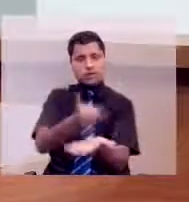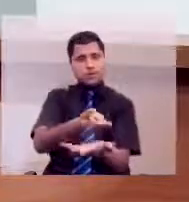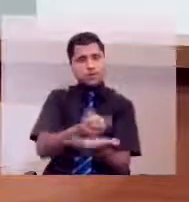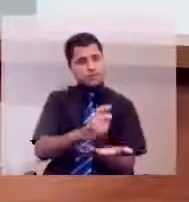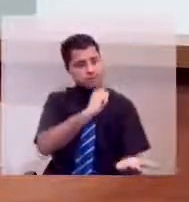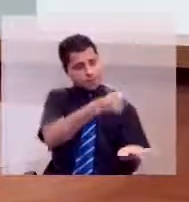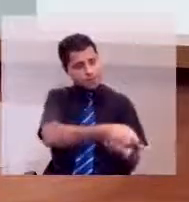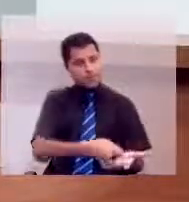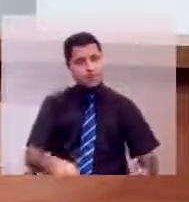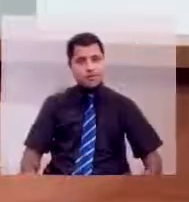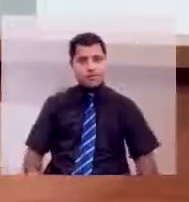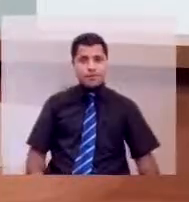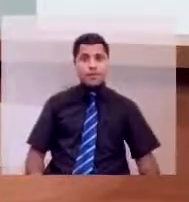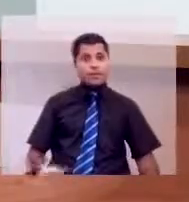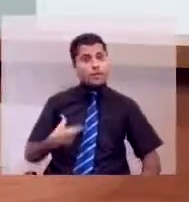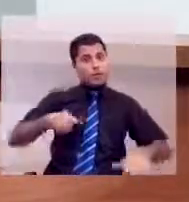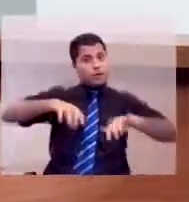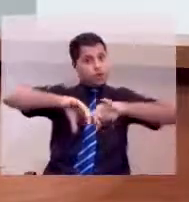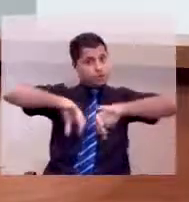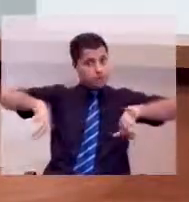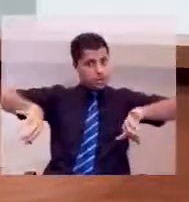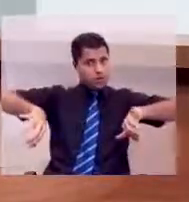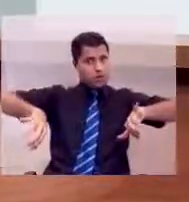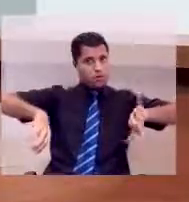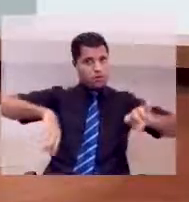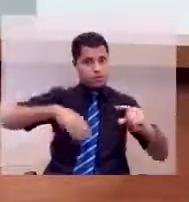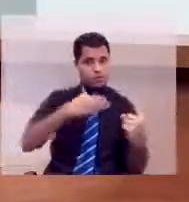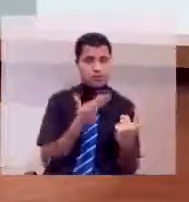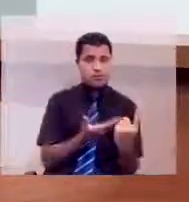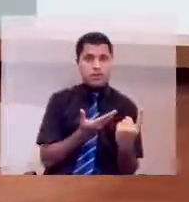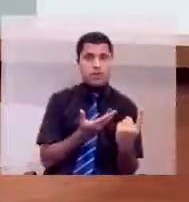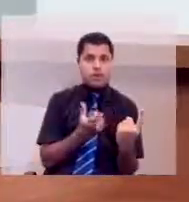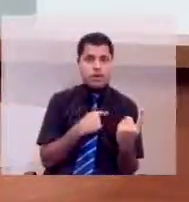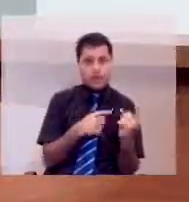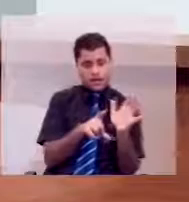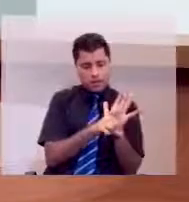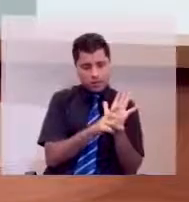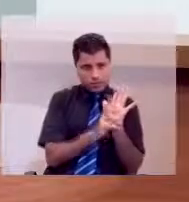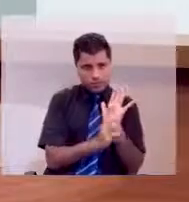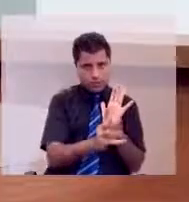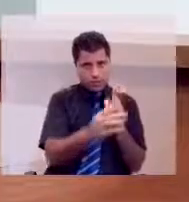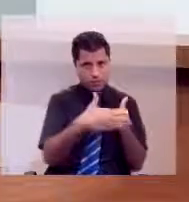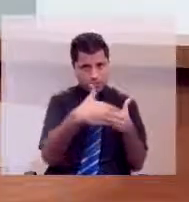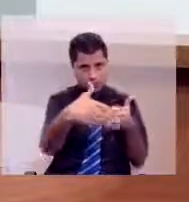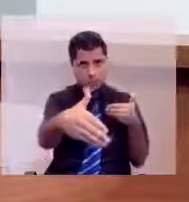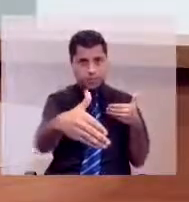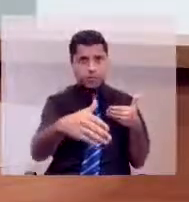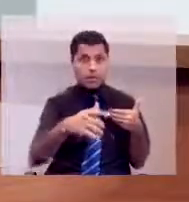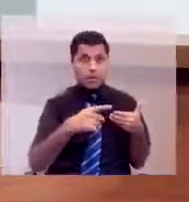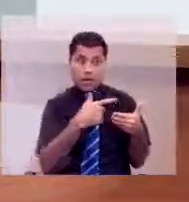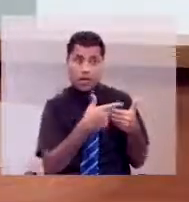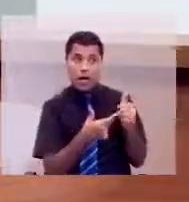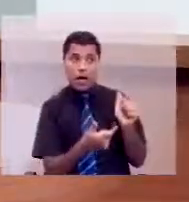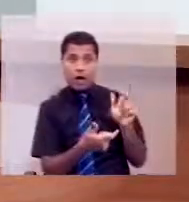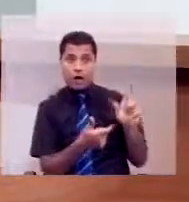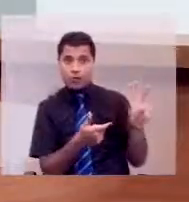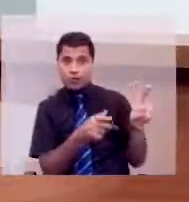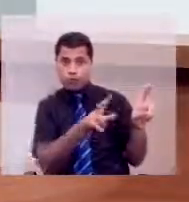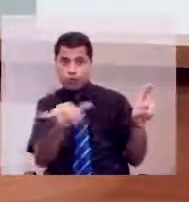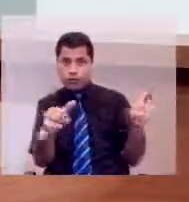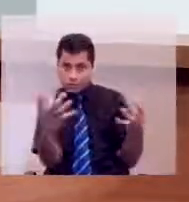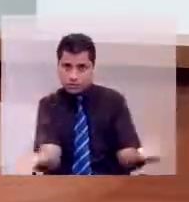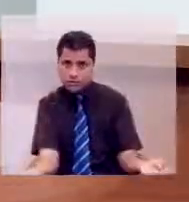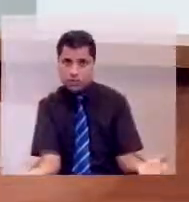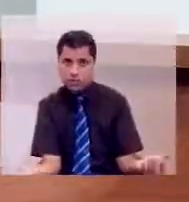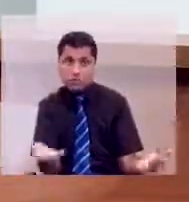separar duas coisas. Primeiro, com a revogação da lei, a Gru Airport vai permitir o acesso naquelas